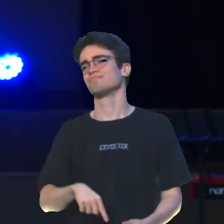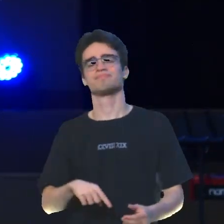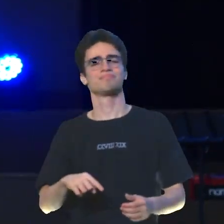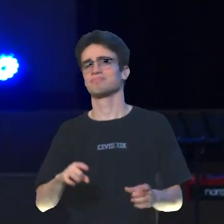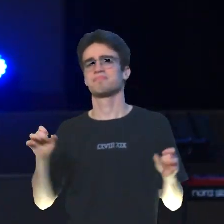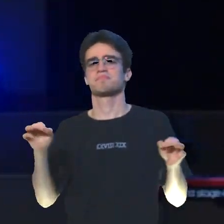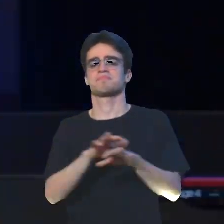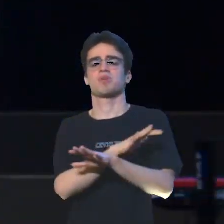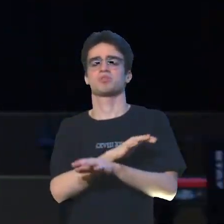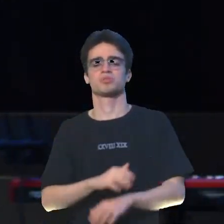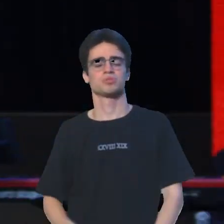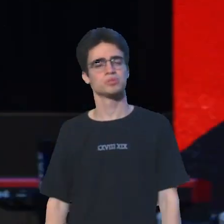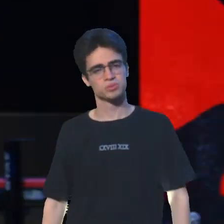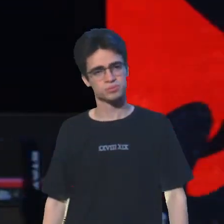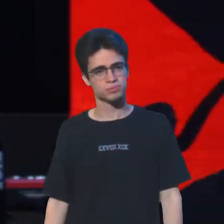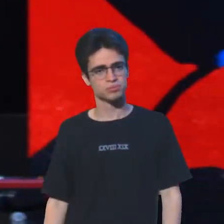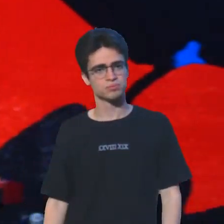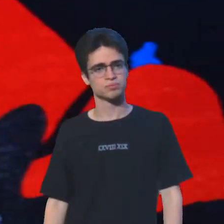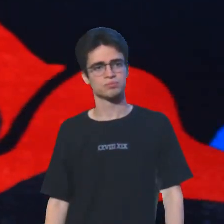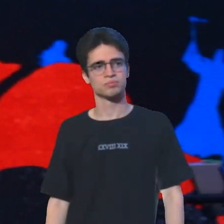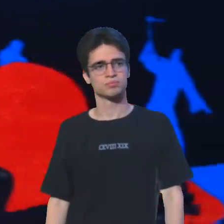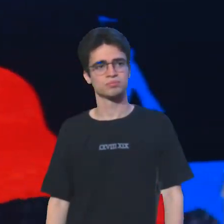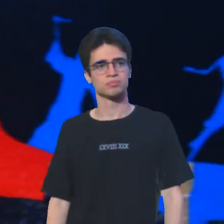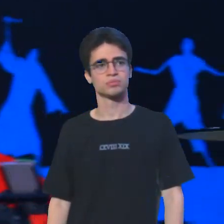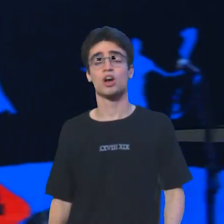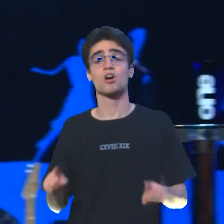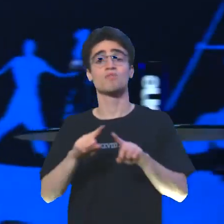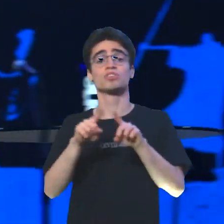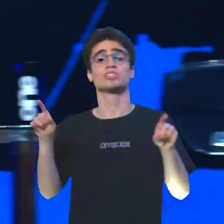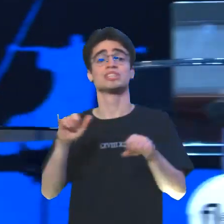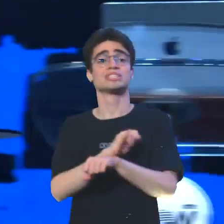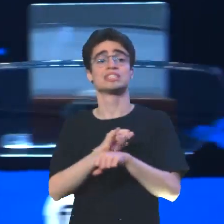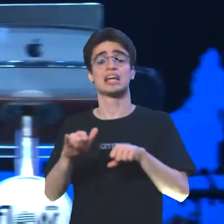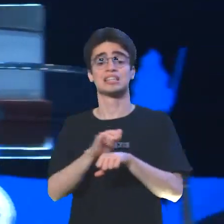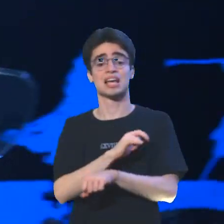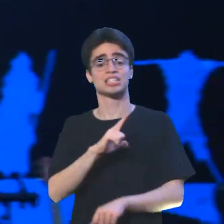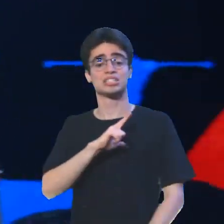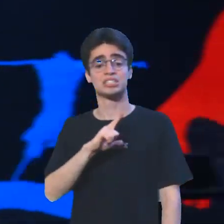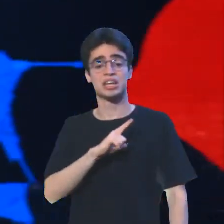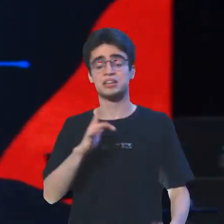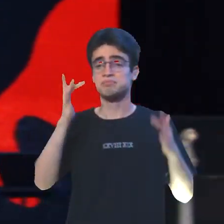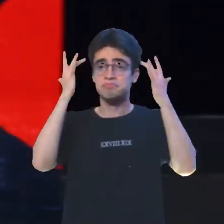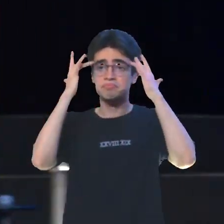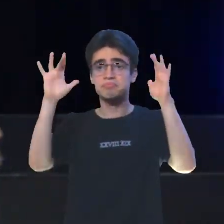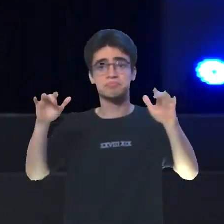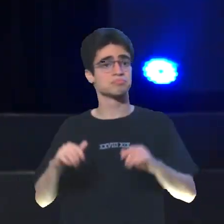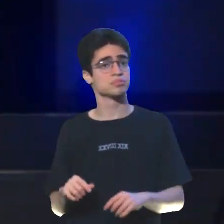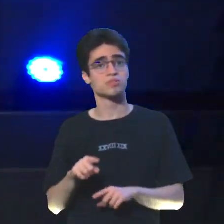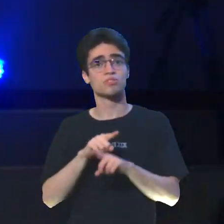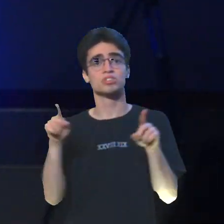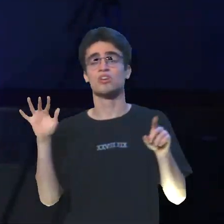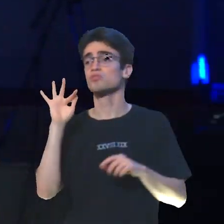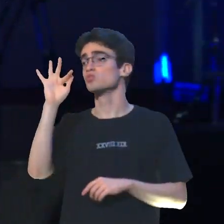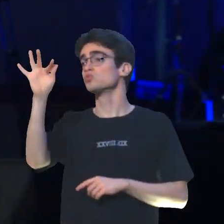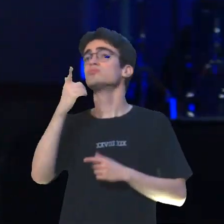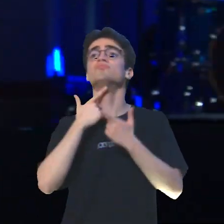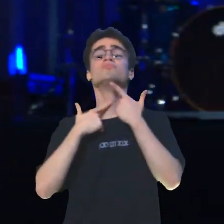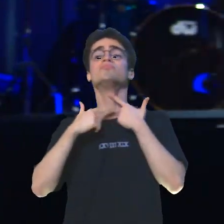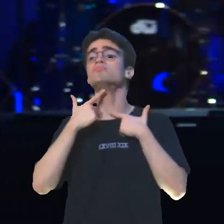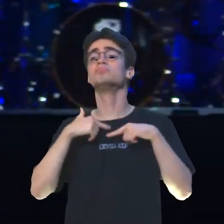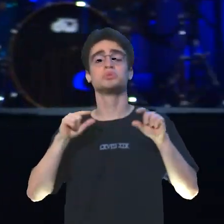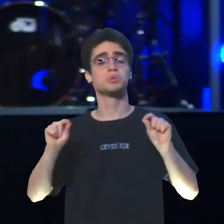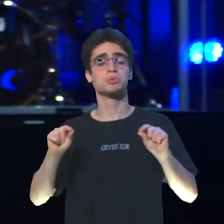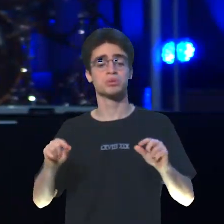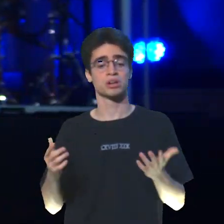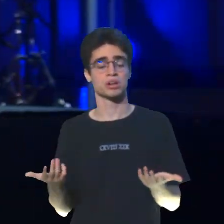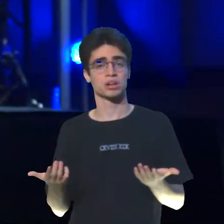suficiente. Eu não sei o que você tem nas suas mãos, o que você almeja para a sua vida, que